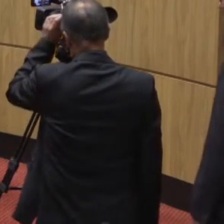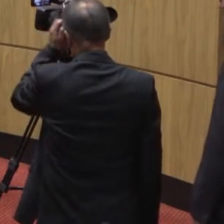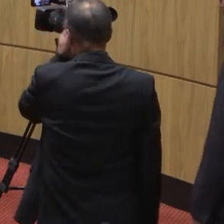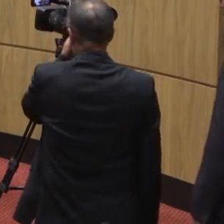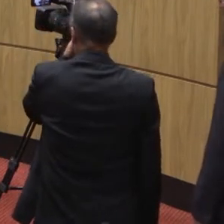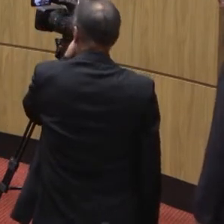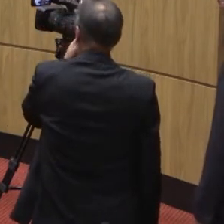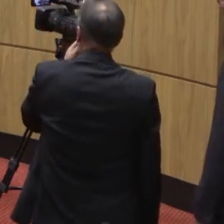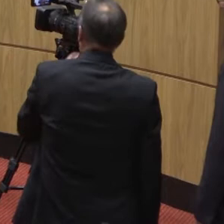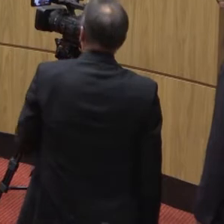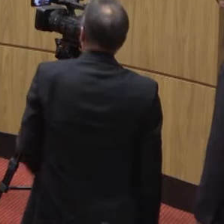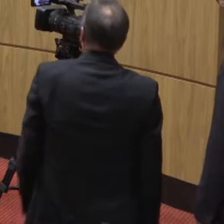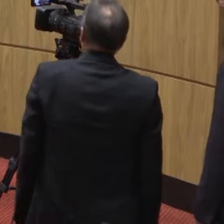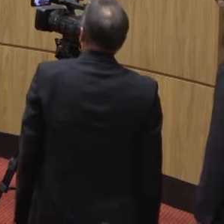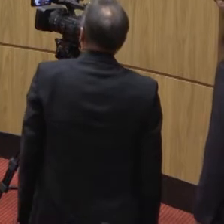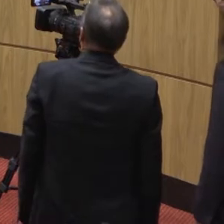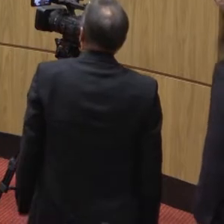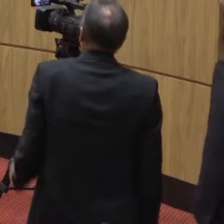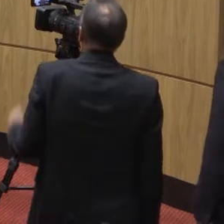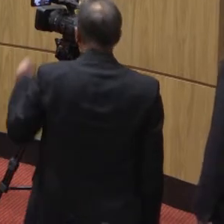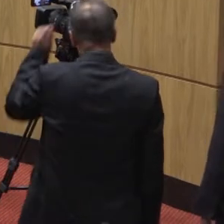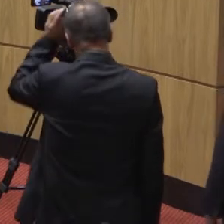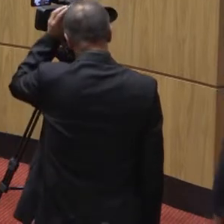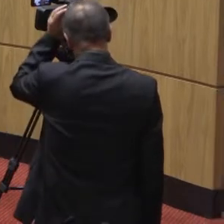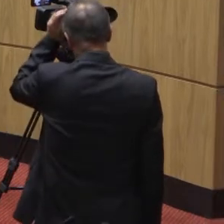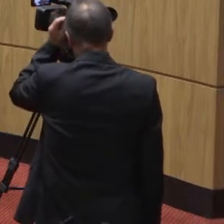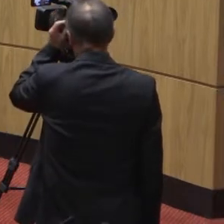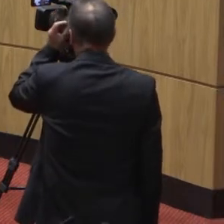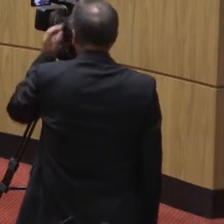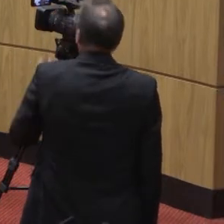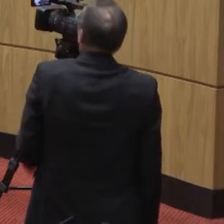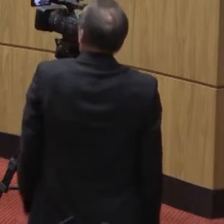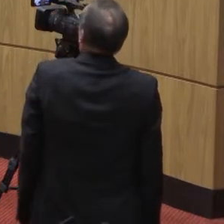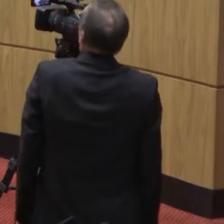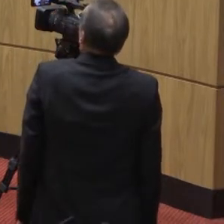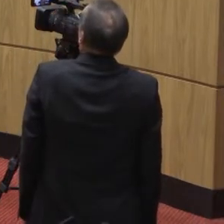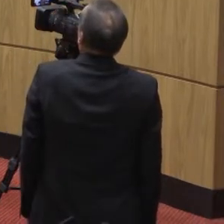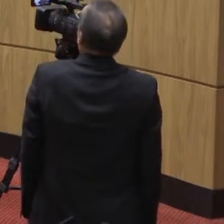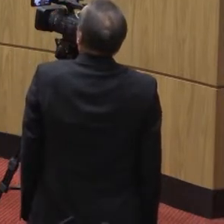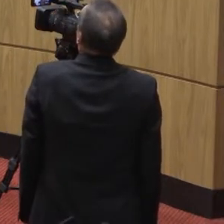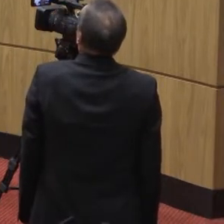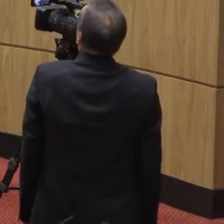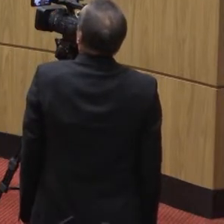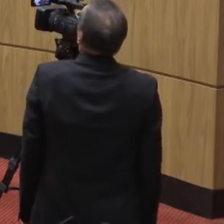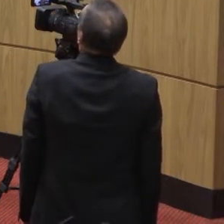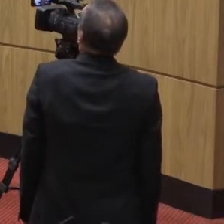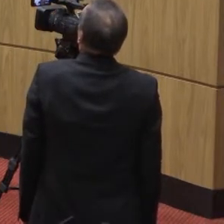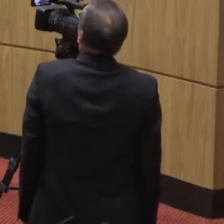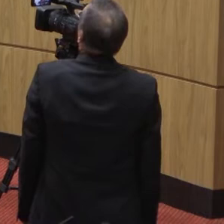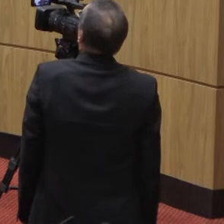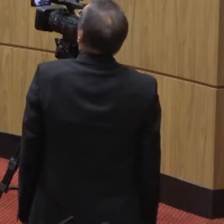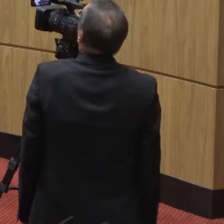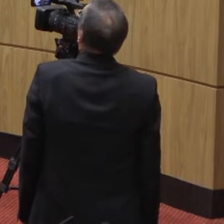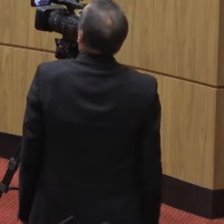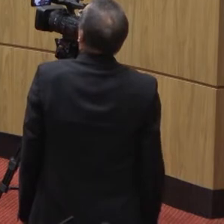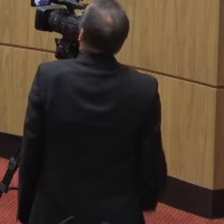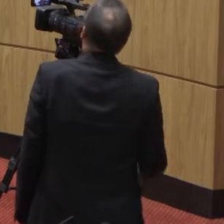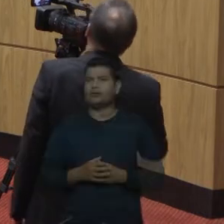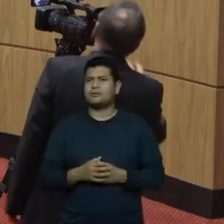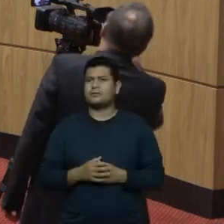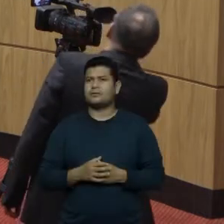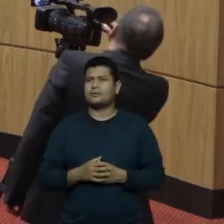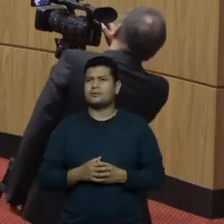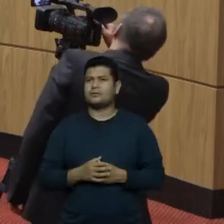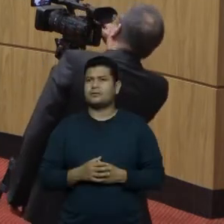primeiro do artigo 106 do Regimento Interno o senhor presidente deu a por aprovado